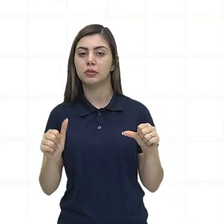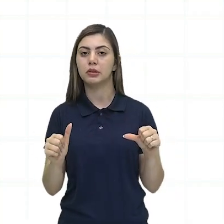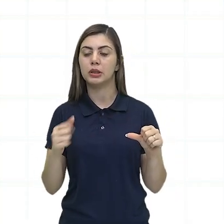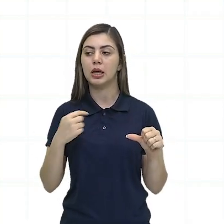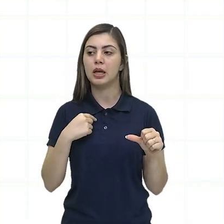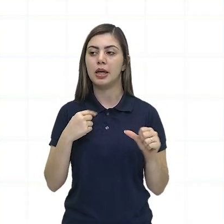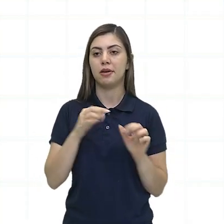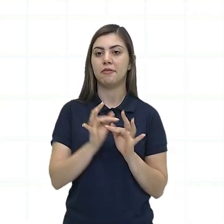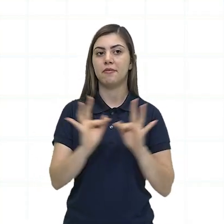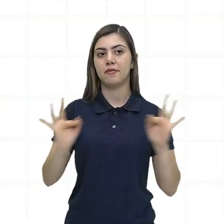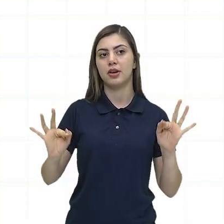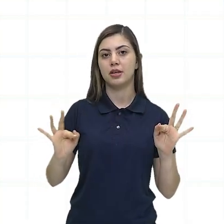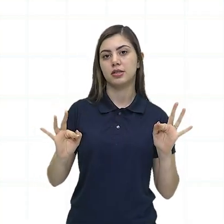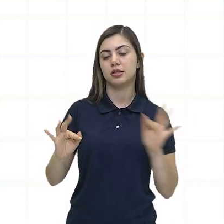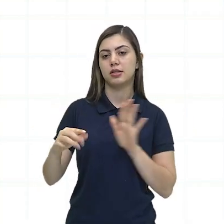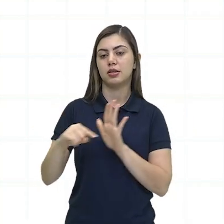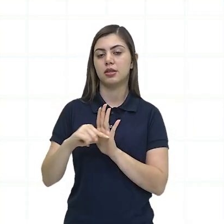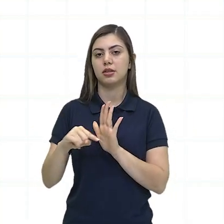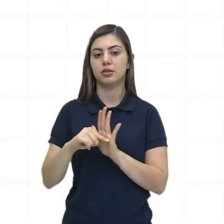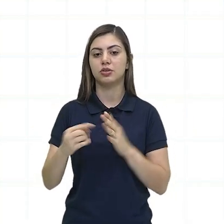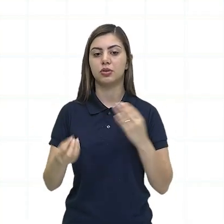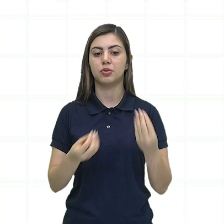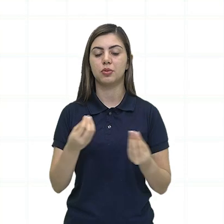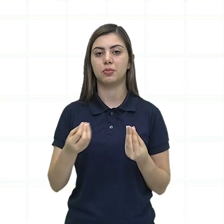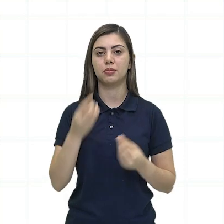do not